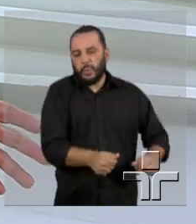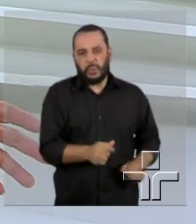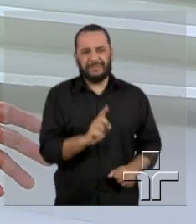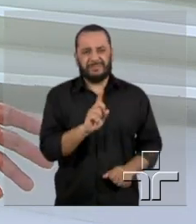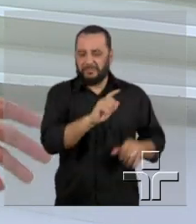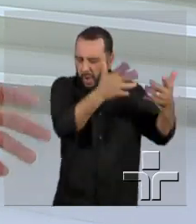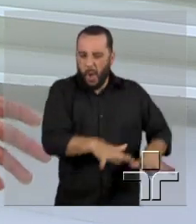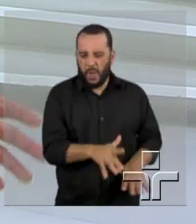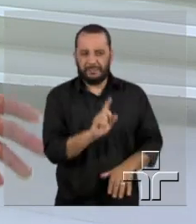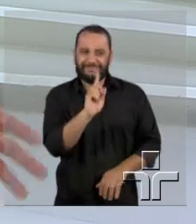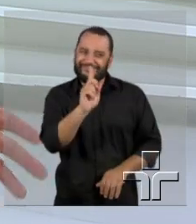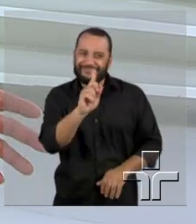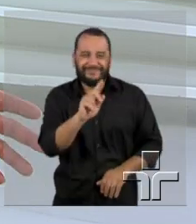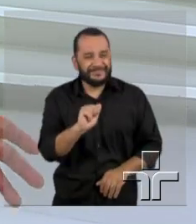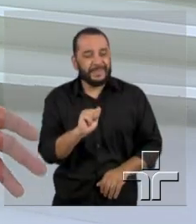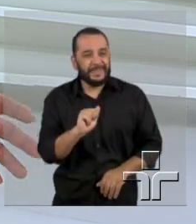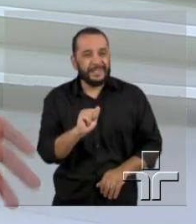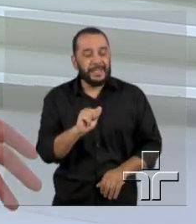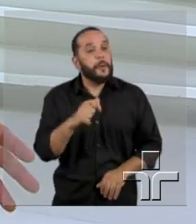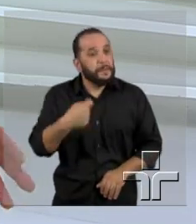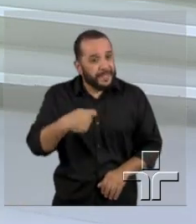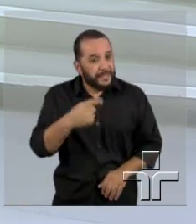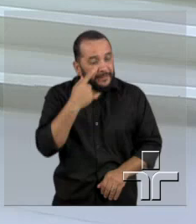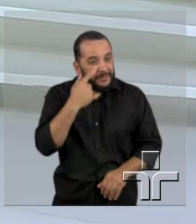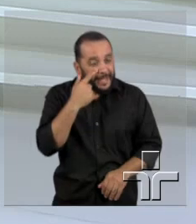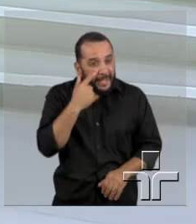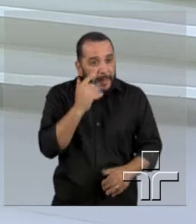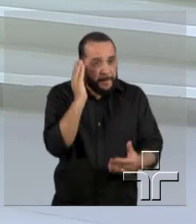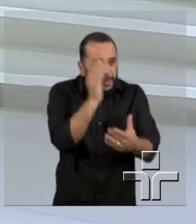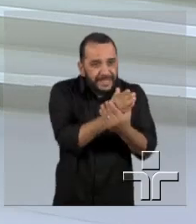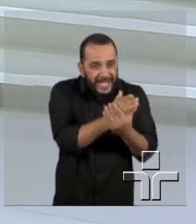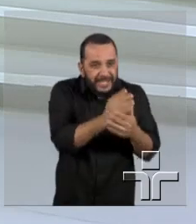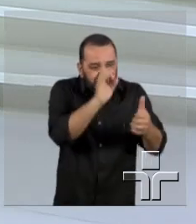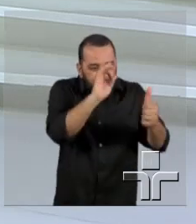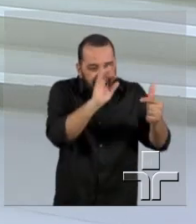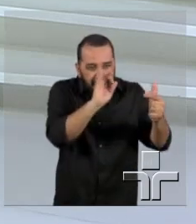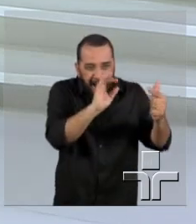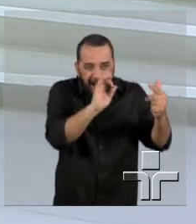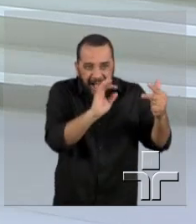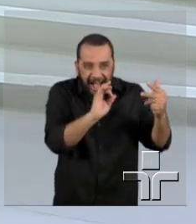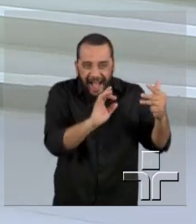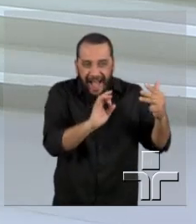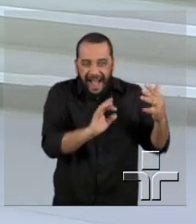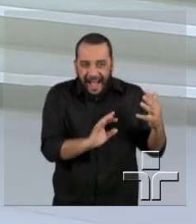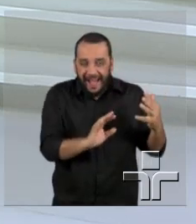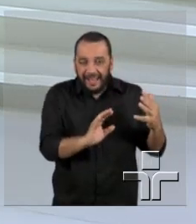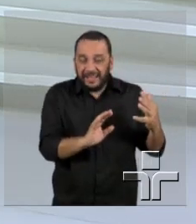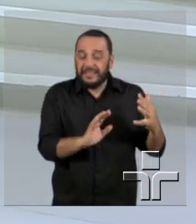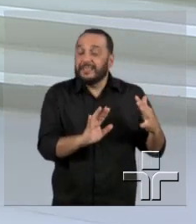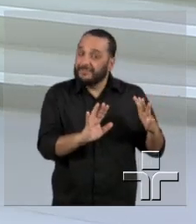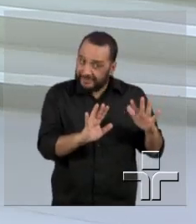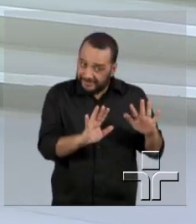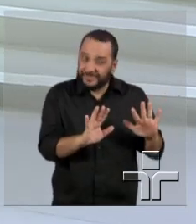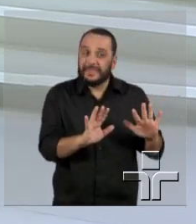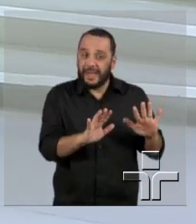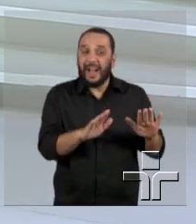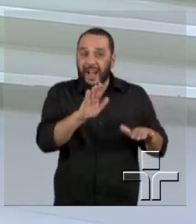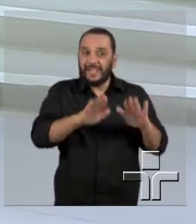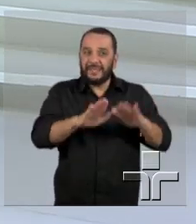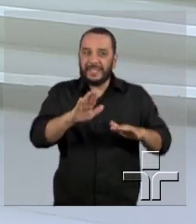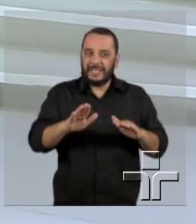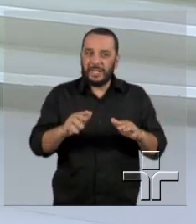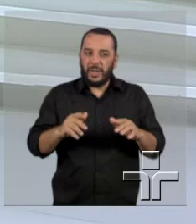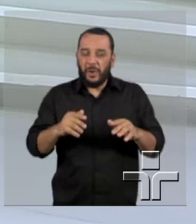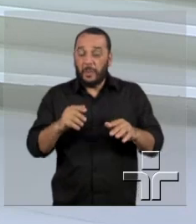Não. É preciso apurar sempre caso a caso. Às vezes coincidem ditos populares e aforismos